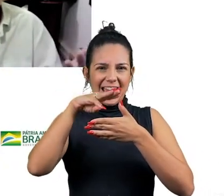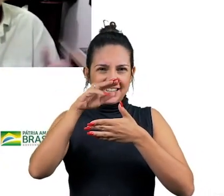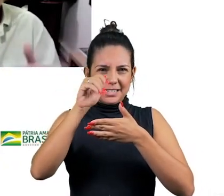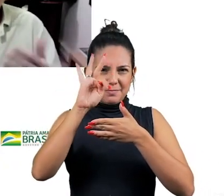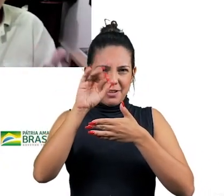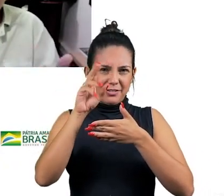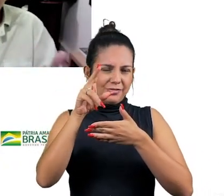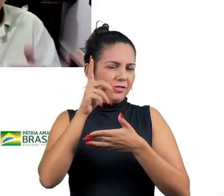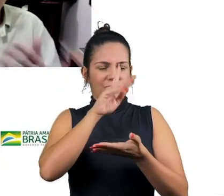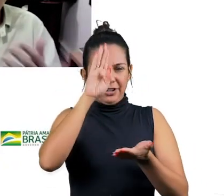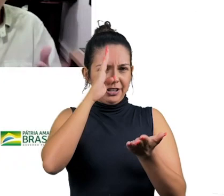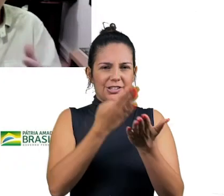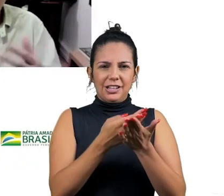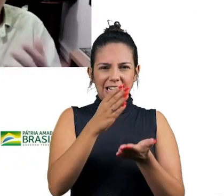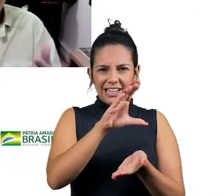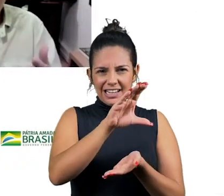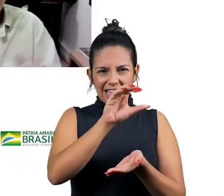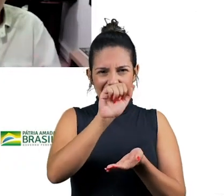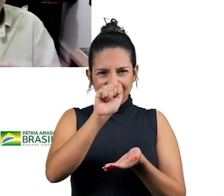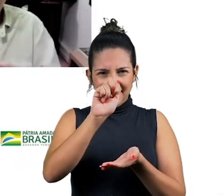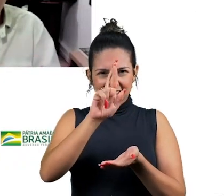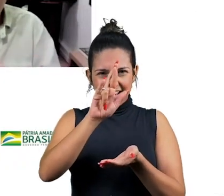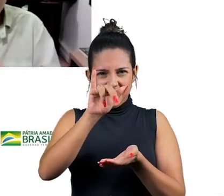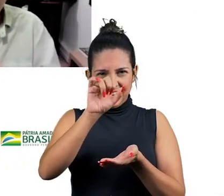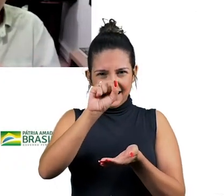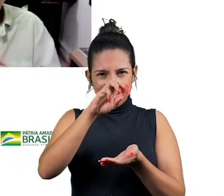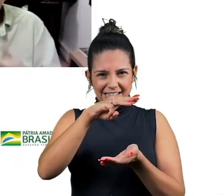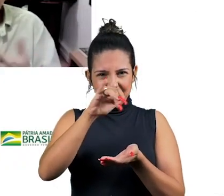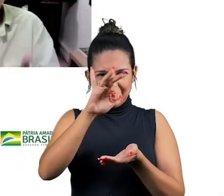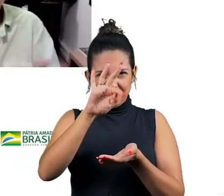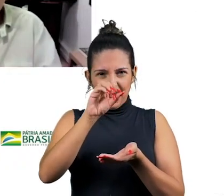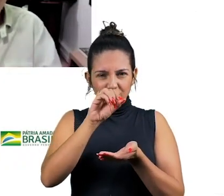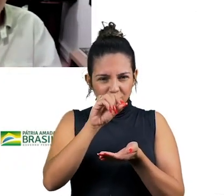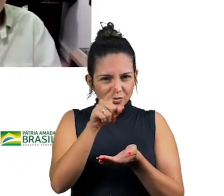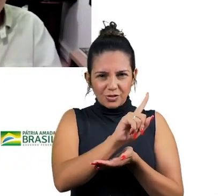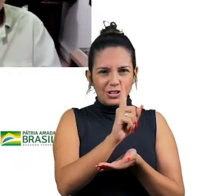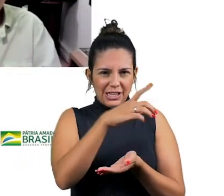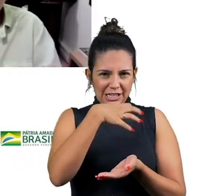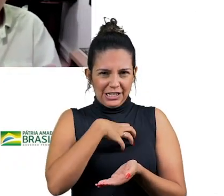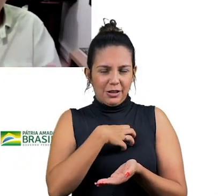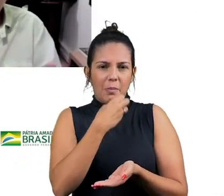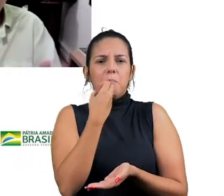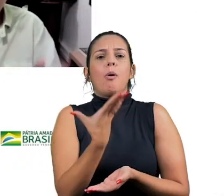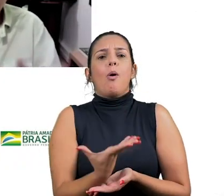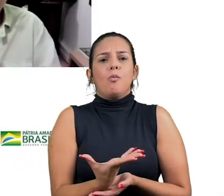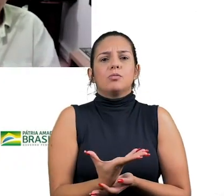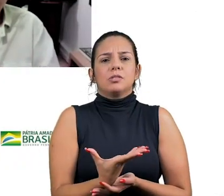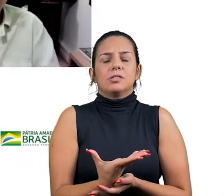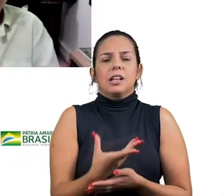coisa inacreditável. O líder carismático é o líder que atrai sentimentos bons.